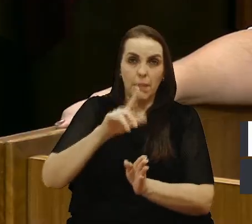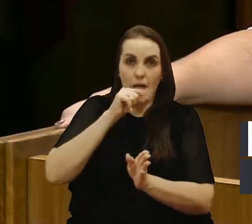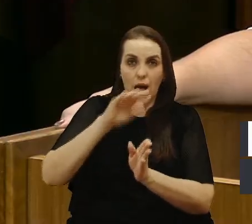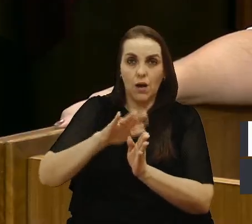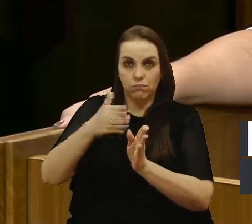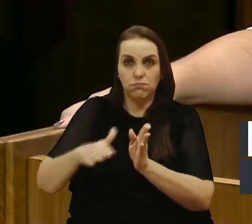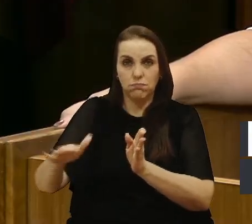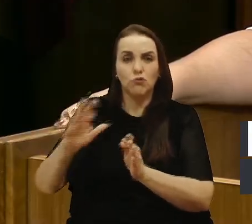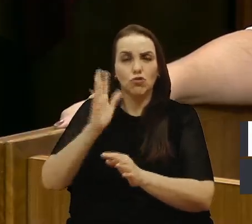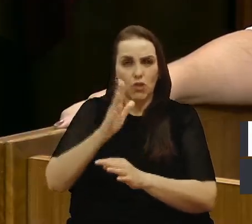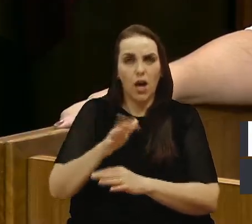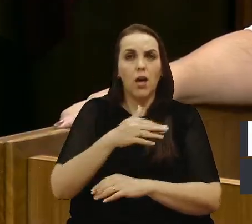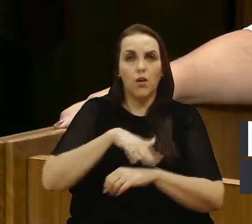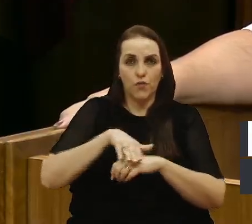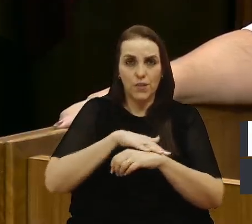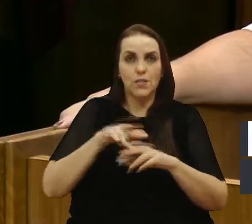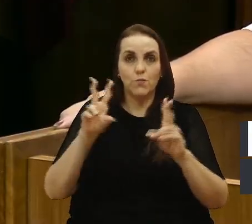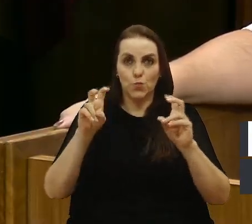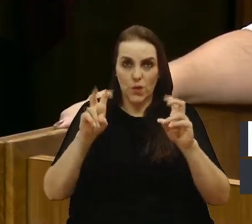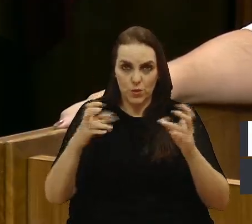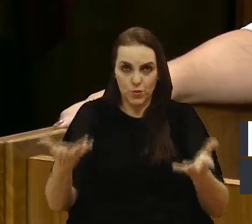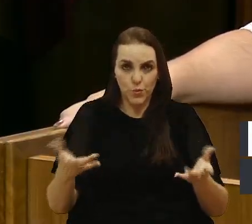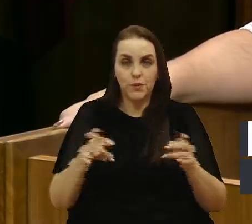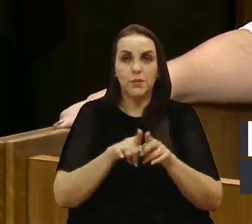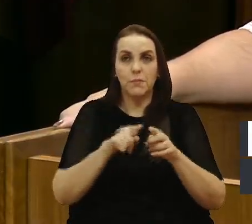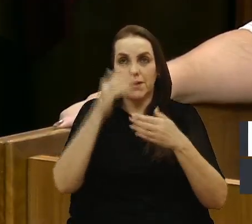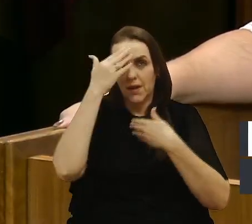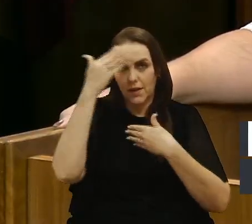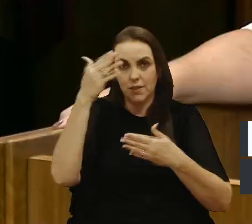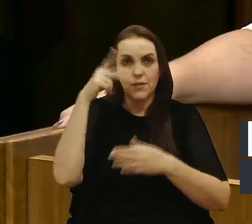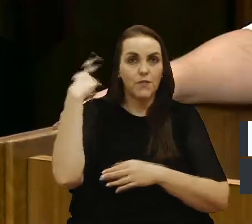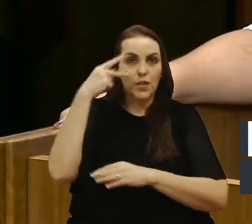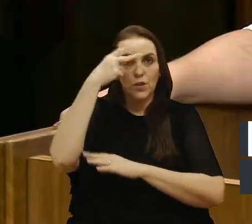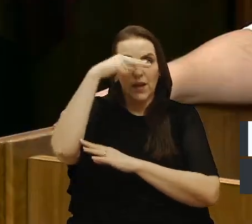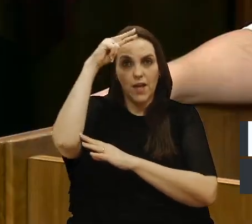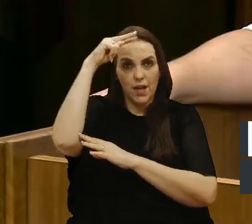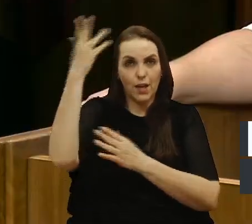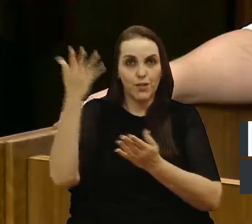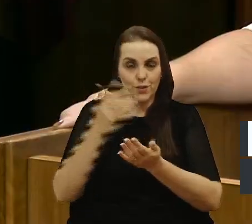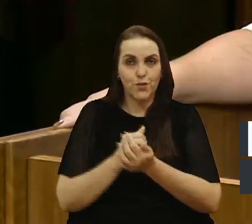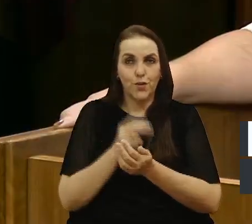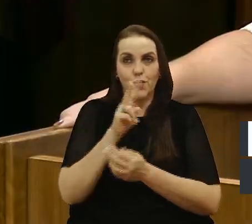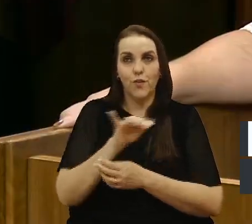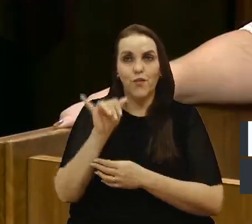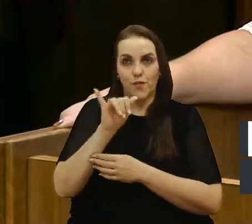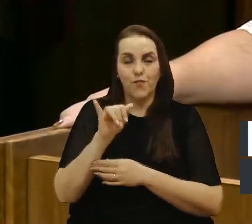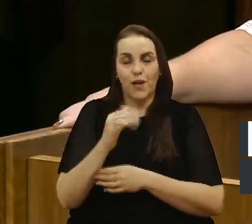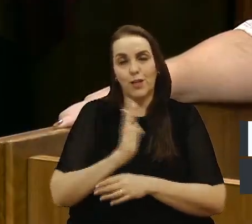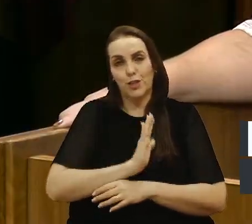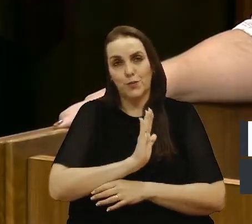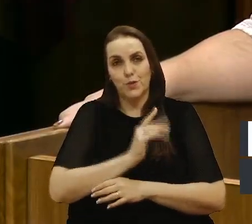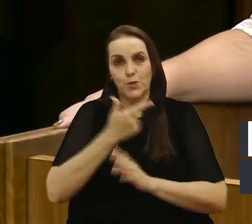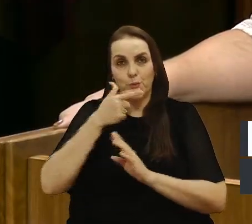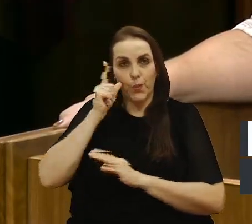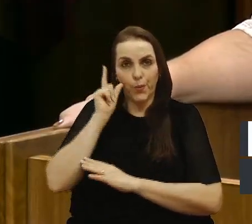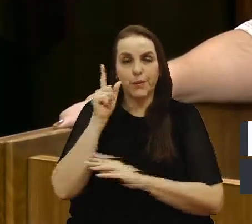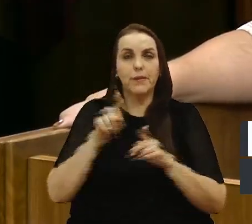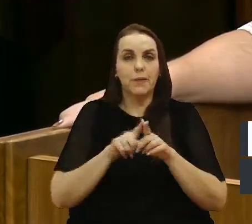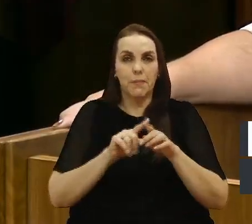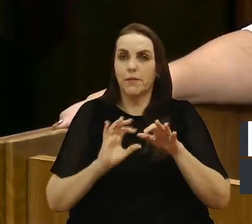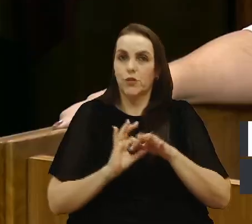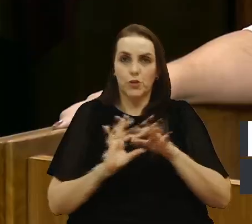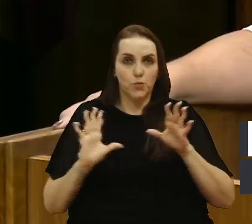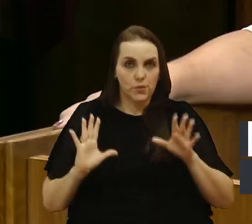sobre o assunto. Agradecer também ao vereador Edson da Rosa, que logo, ao se despedir ontem, também se colocou à